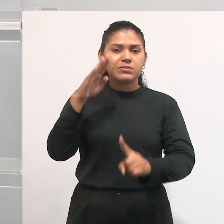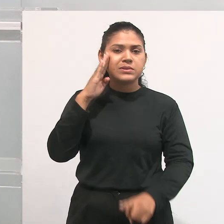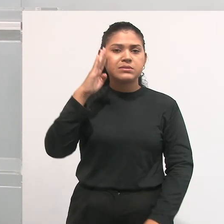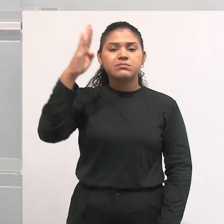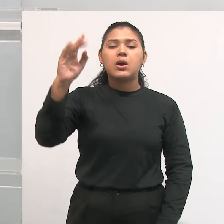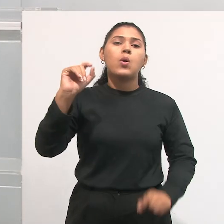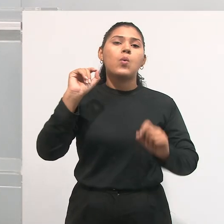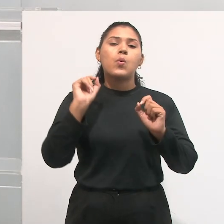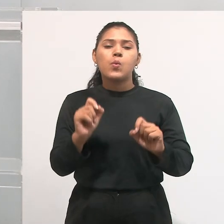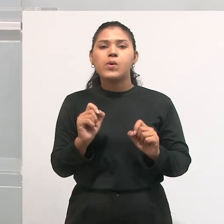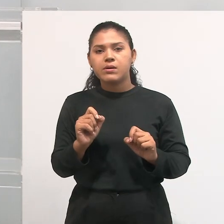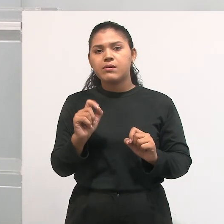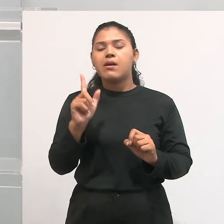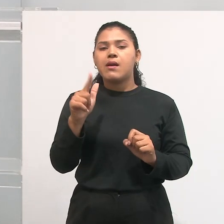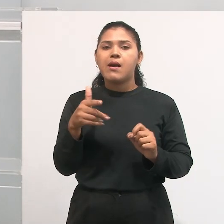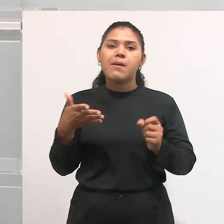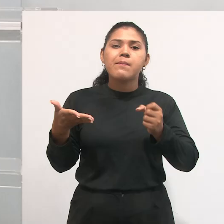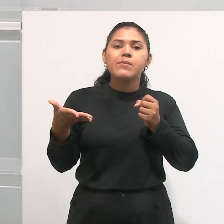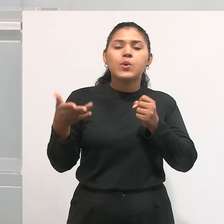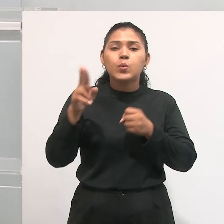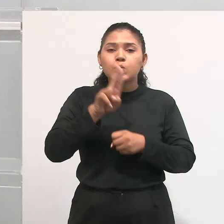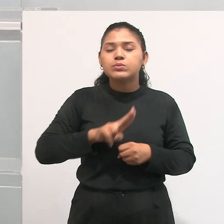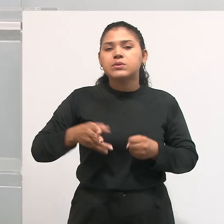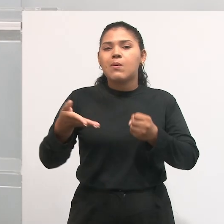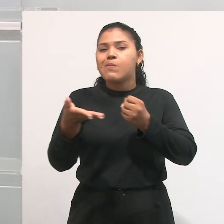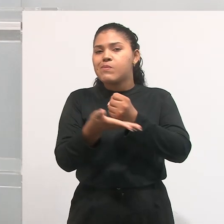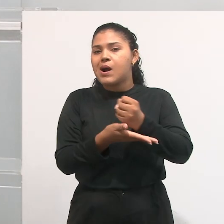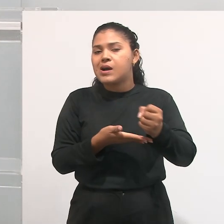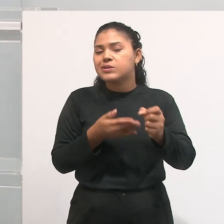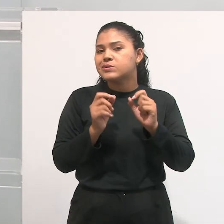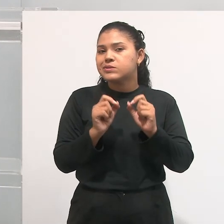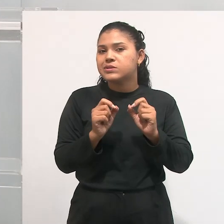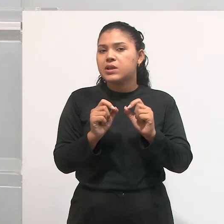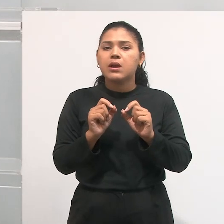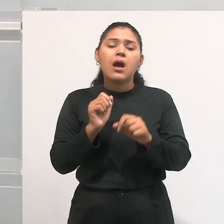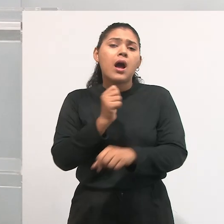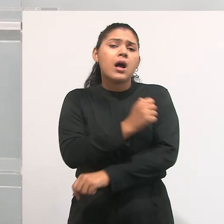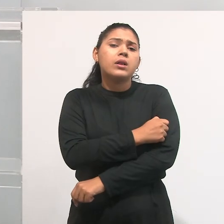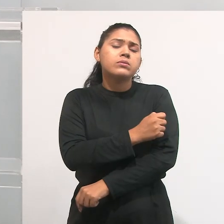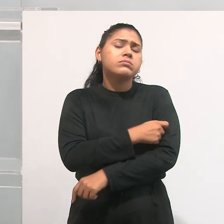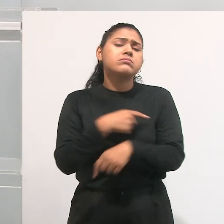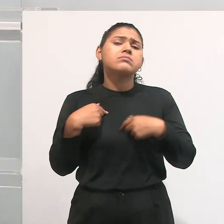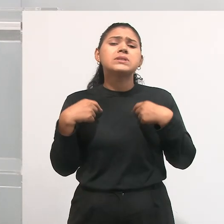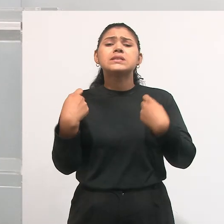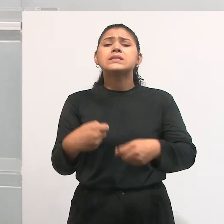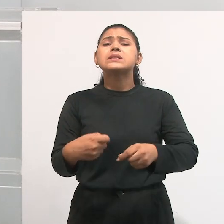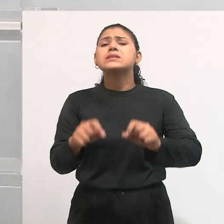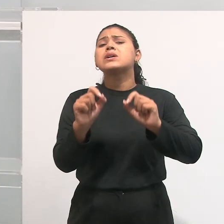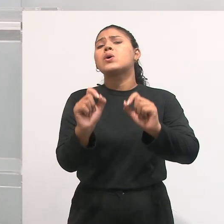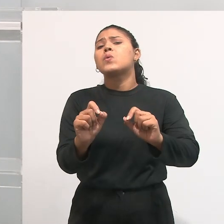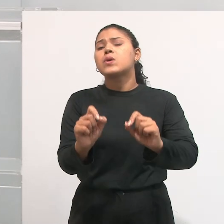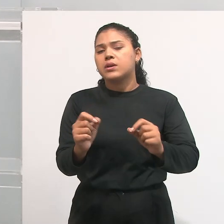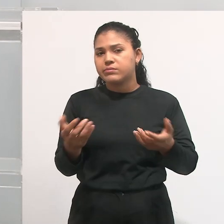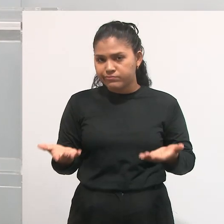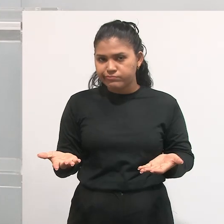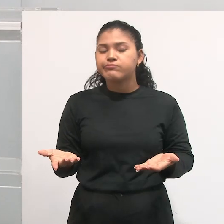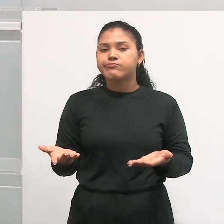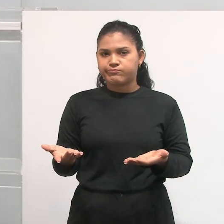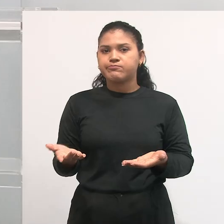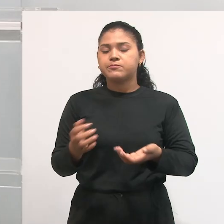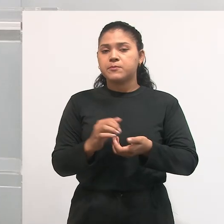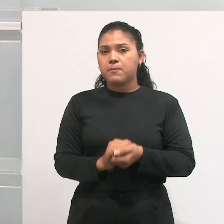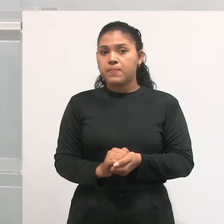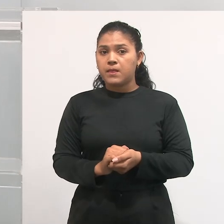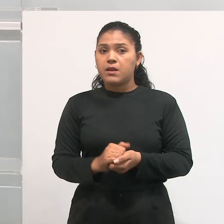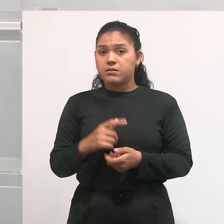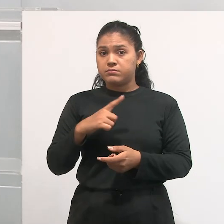prática pedagógica, ela é baseada no que o aluno tem necessidade ou no que o aluno tem interesse. Uma das